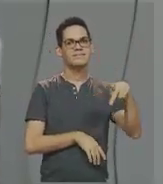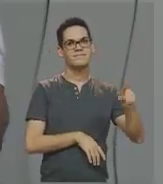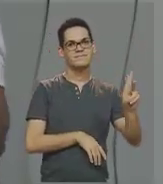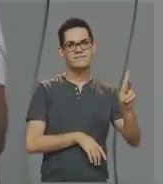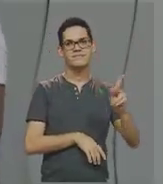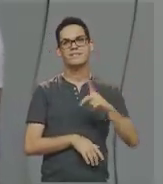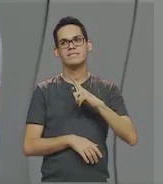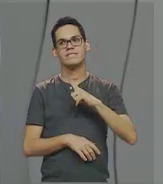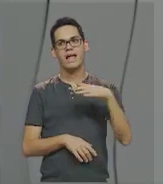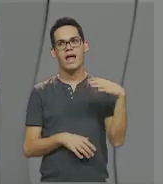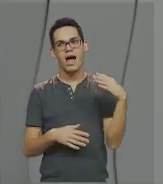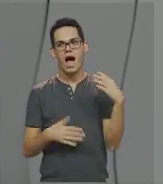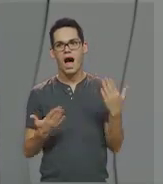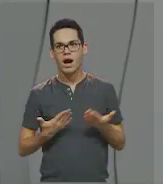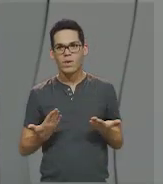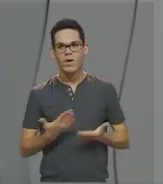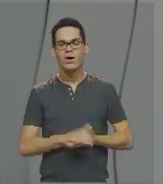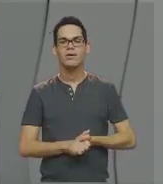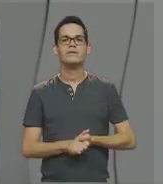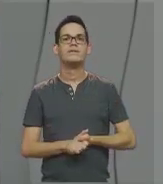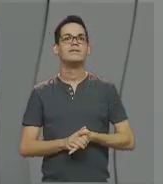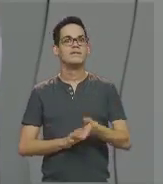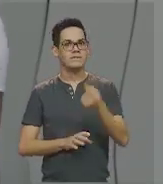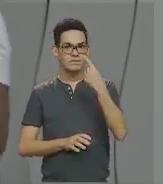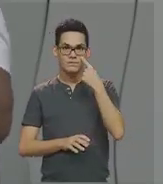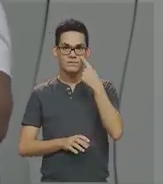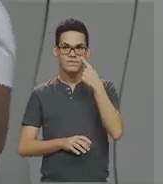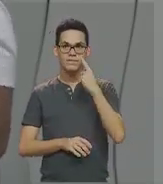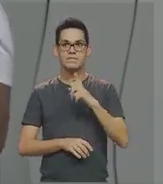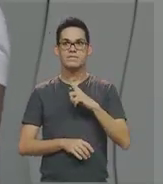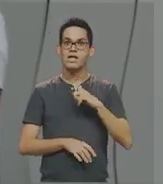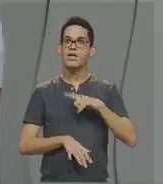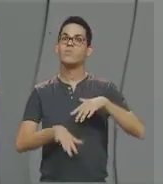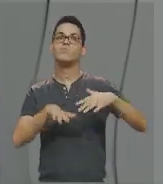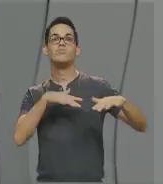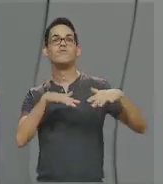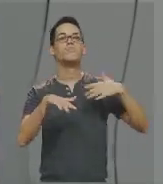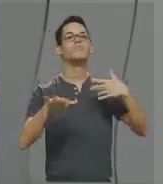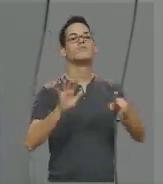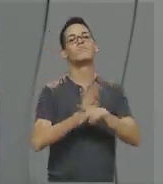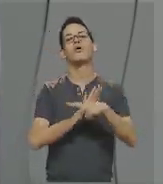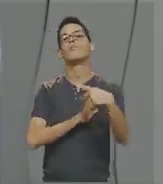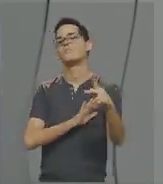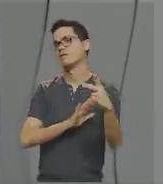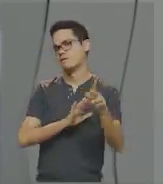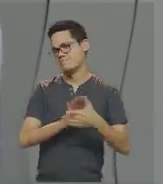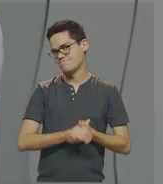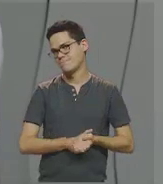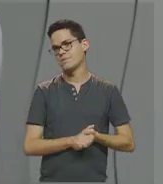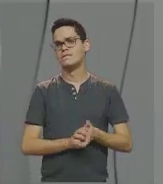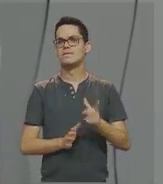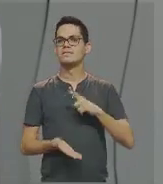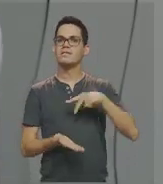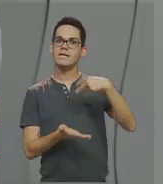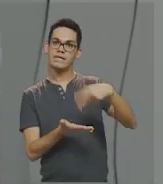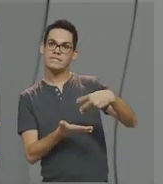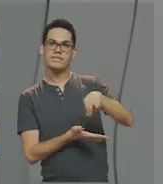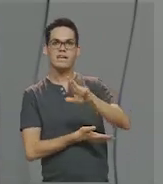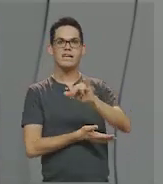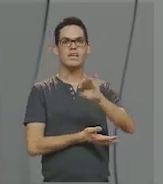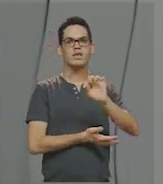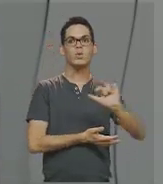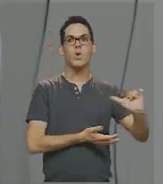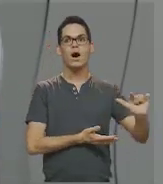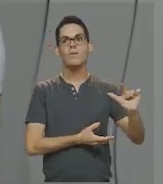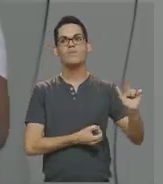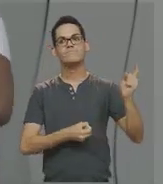que está dominando, e aí você vai perceber que vai ter um código, um movimento específico, né? E aí nós temos a dança ritual, que ela vai estar